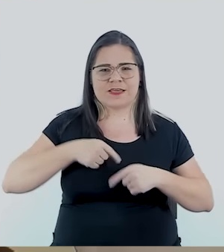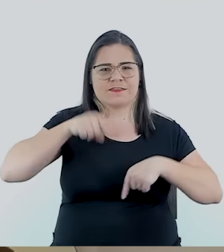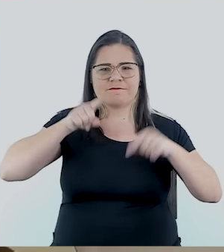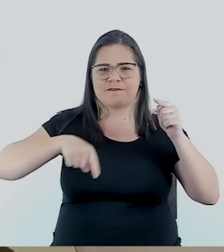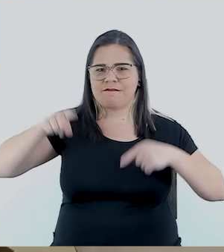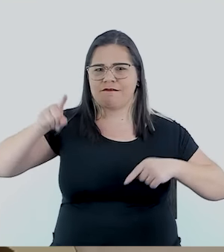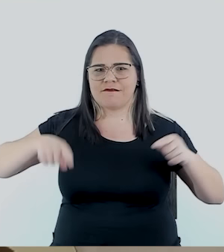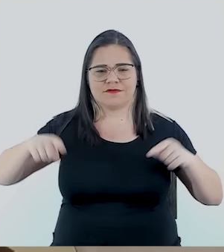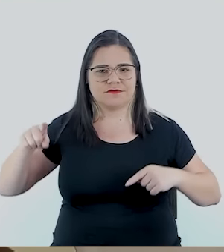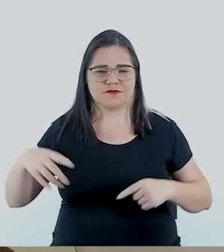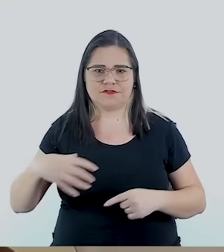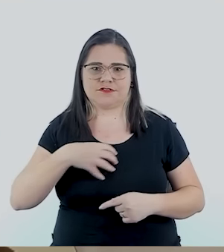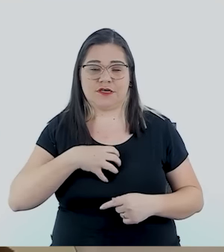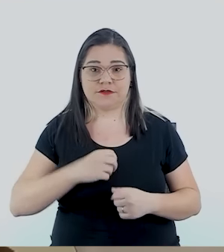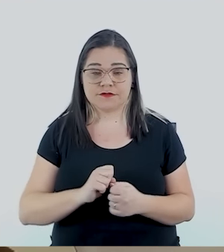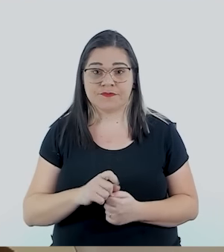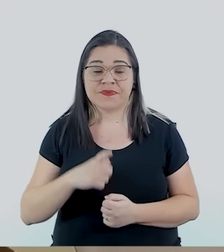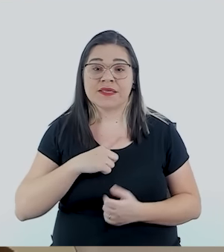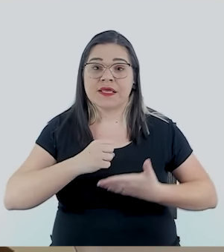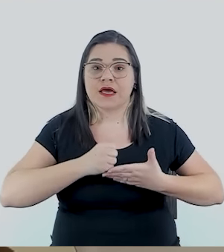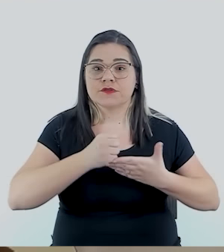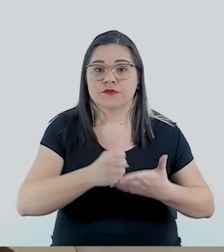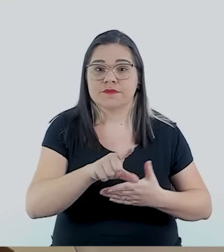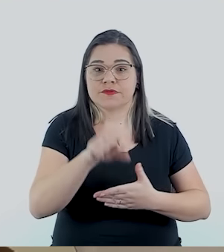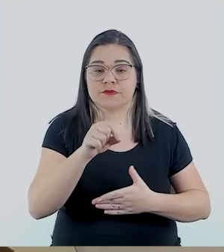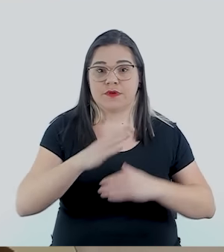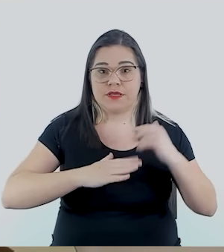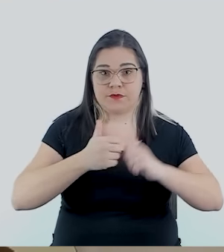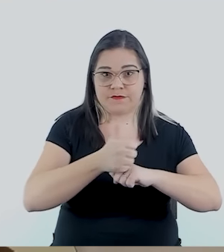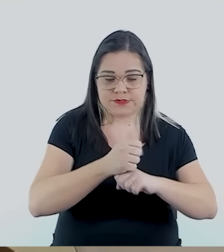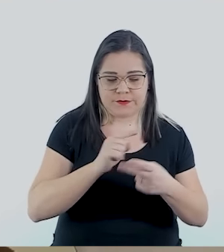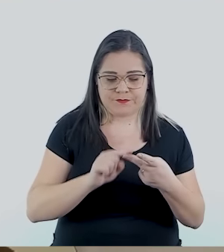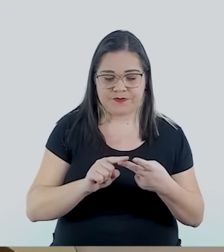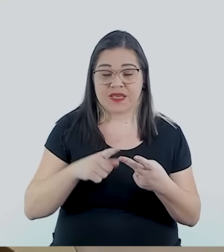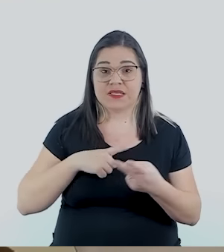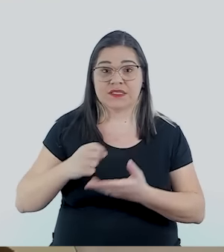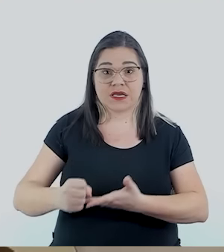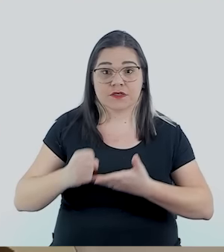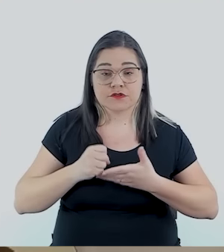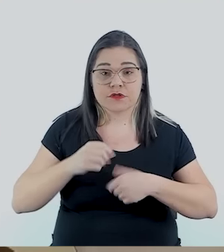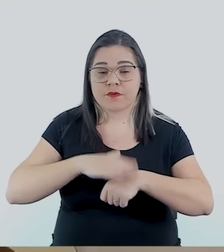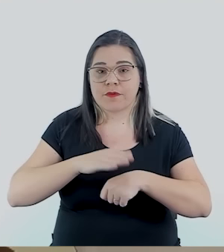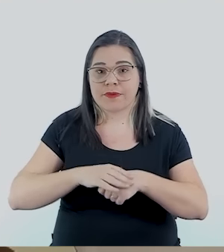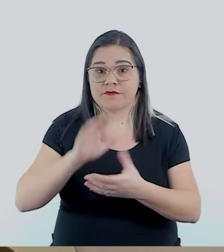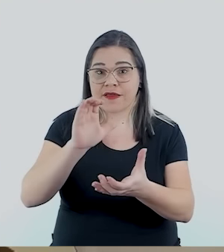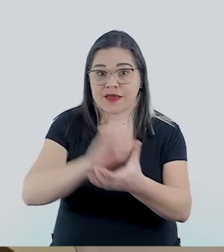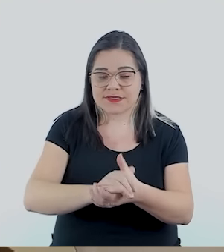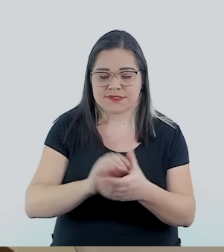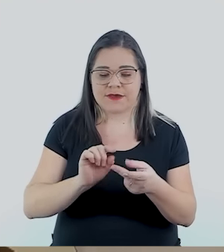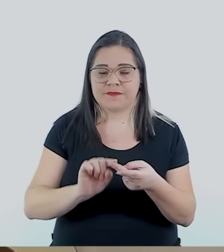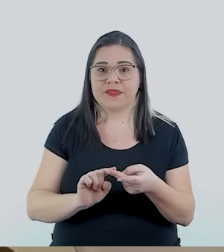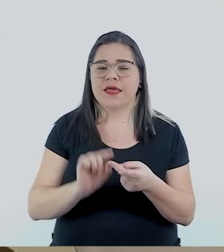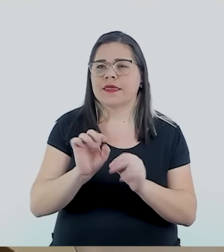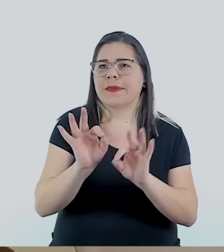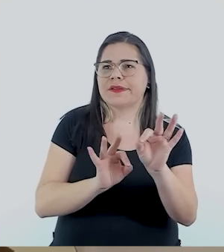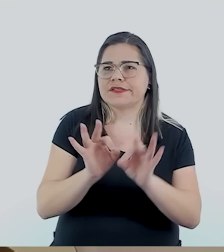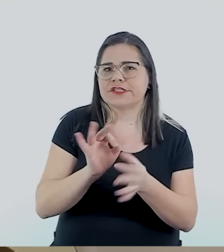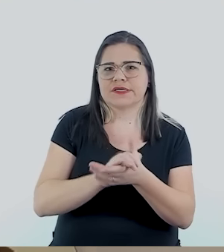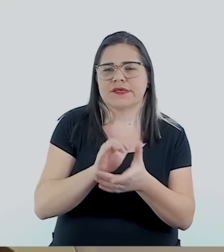Pilares a gente tem ajuda para escolher uma profissão a gente tem ajuda para no momento que a gente vai se casar quem vai planejar o